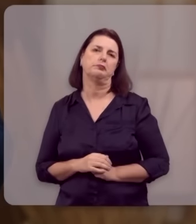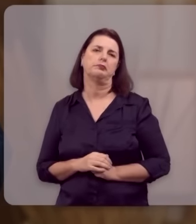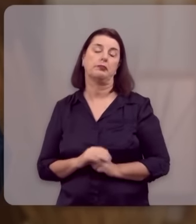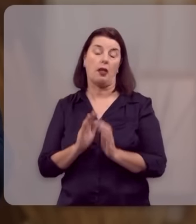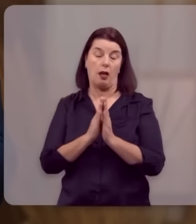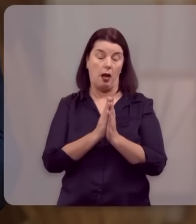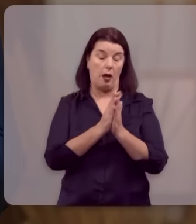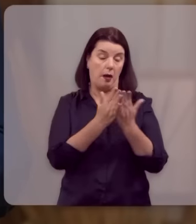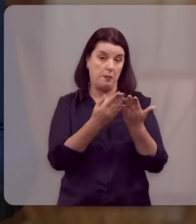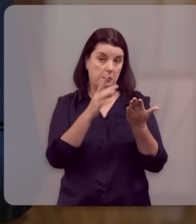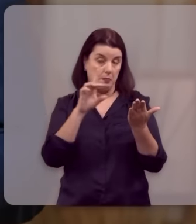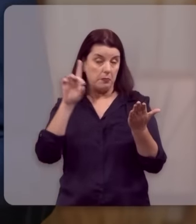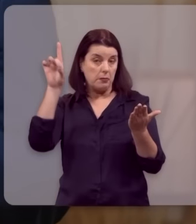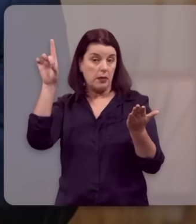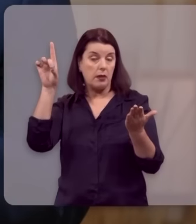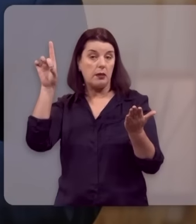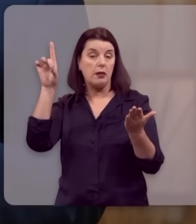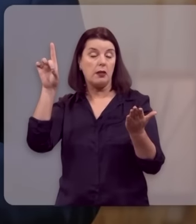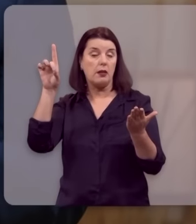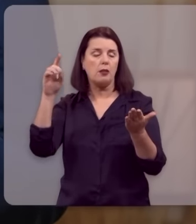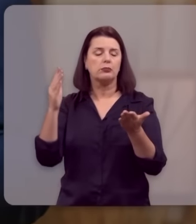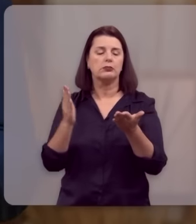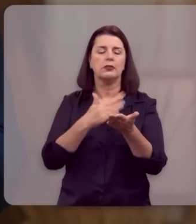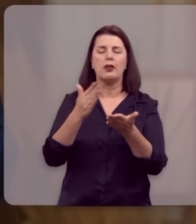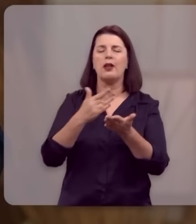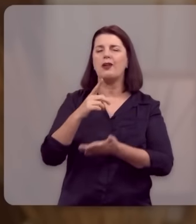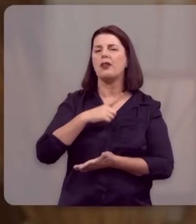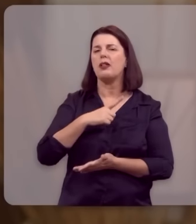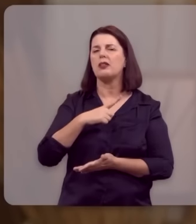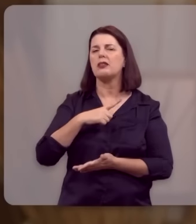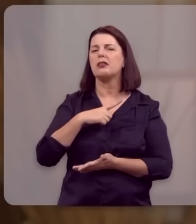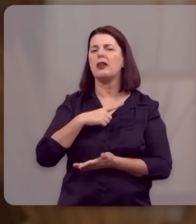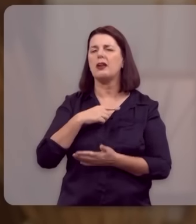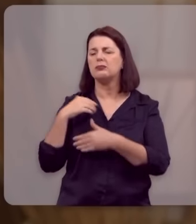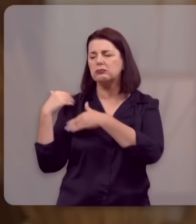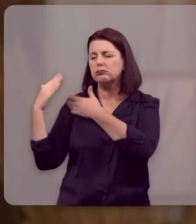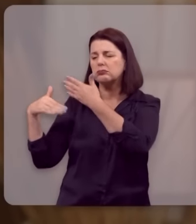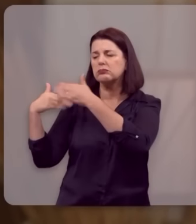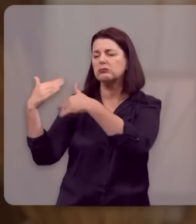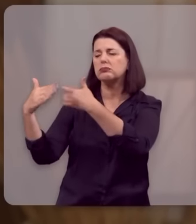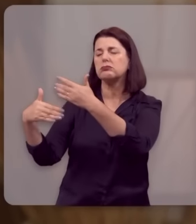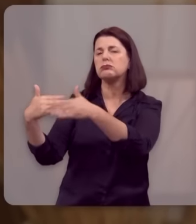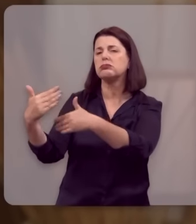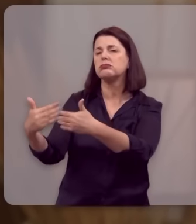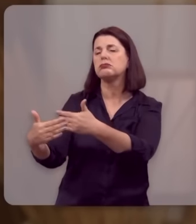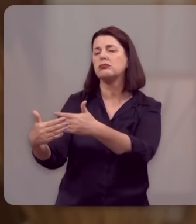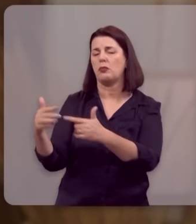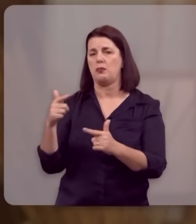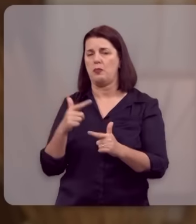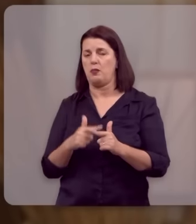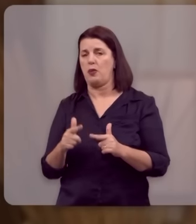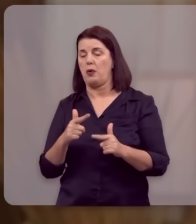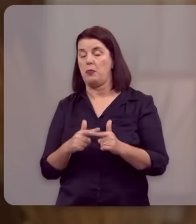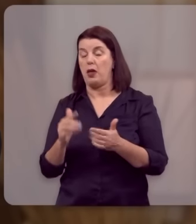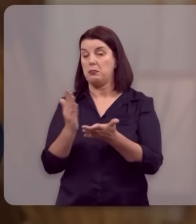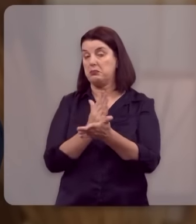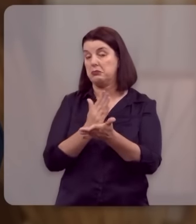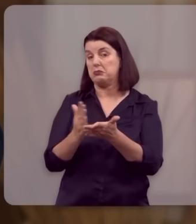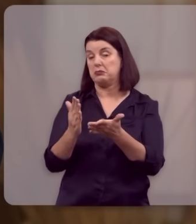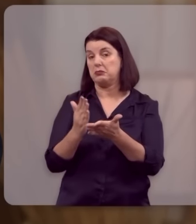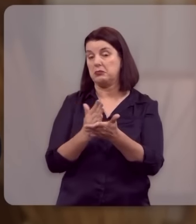A Bíblia é o livro que tem passado por situações de adversidade, muitas